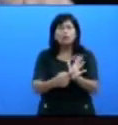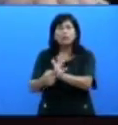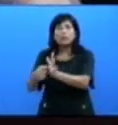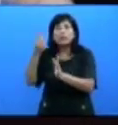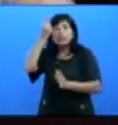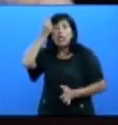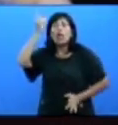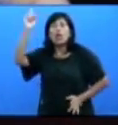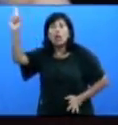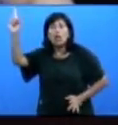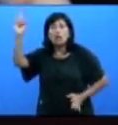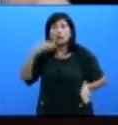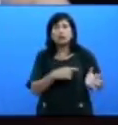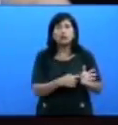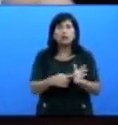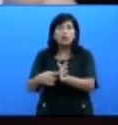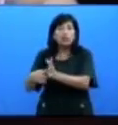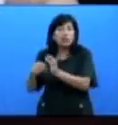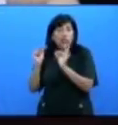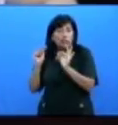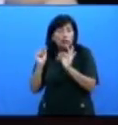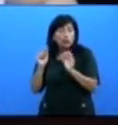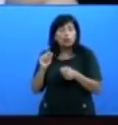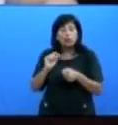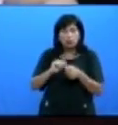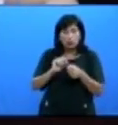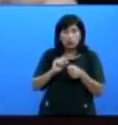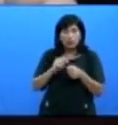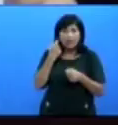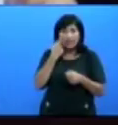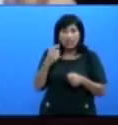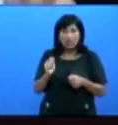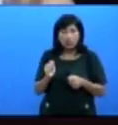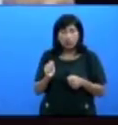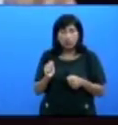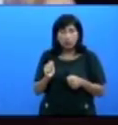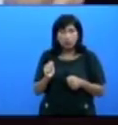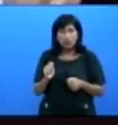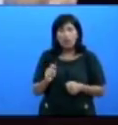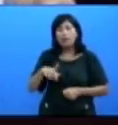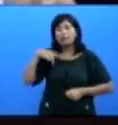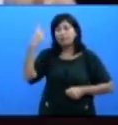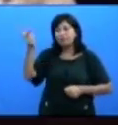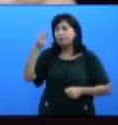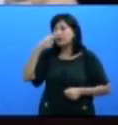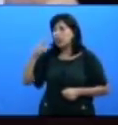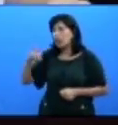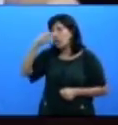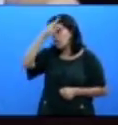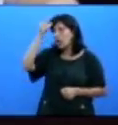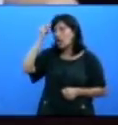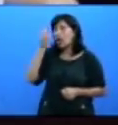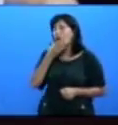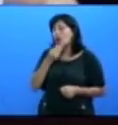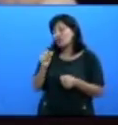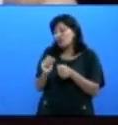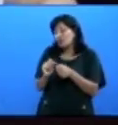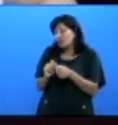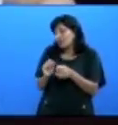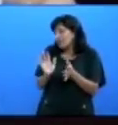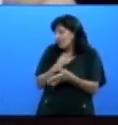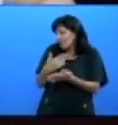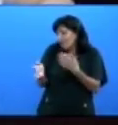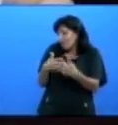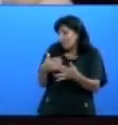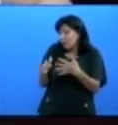sugestões, na verdade, é prerrogativa do prefeito fazer do jeito que ele quiser. E a gente tem visto isso